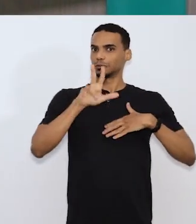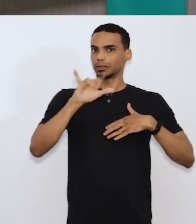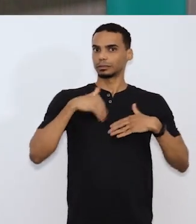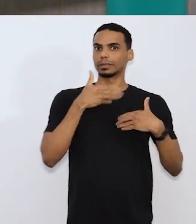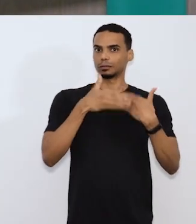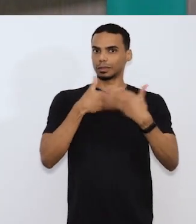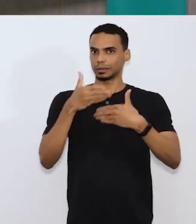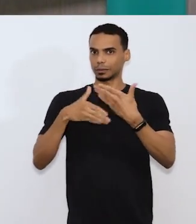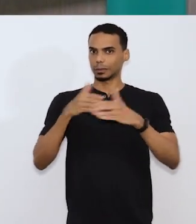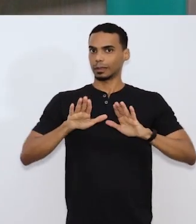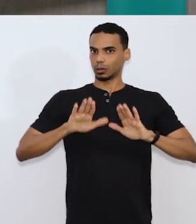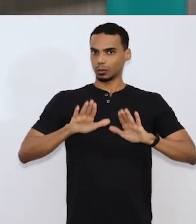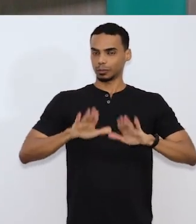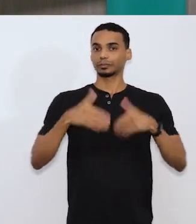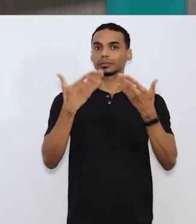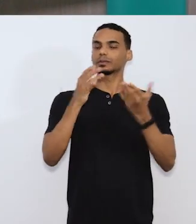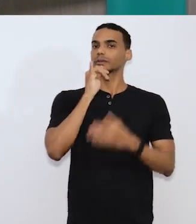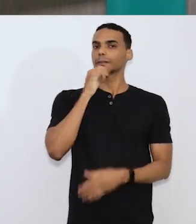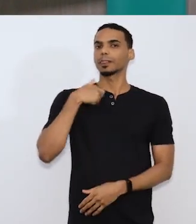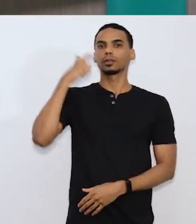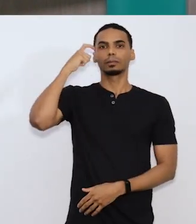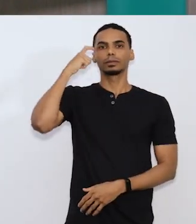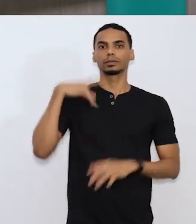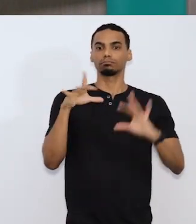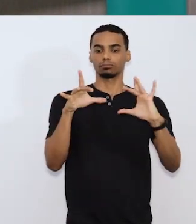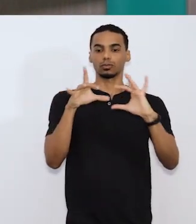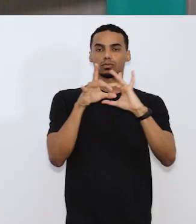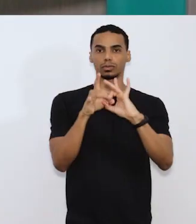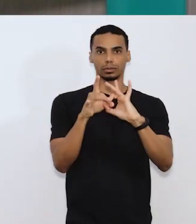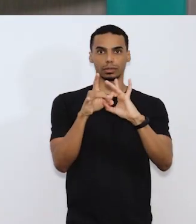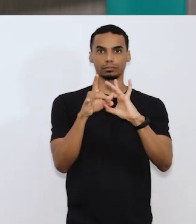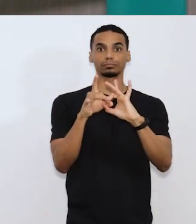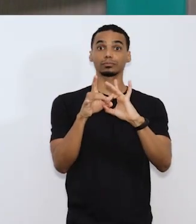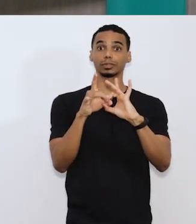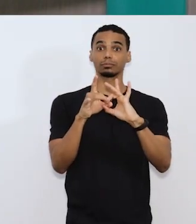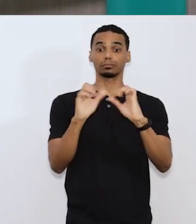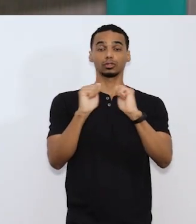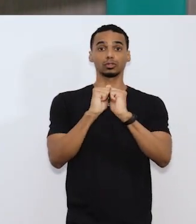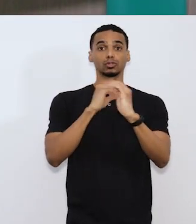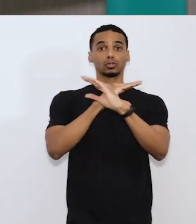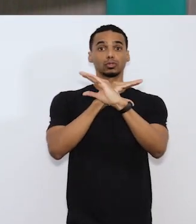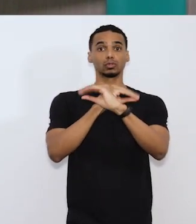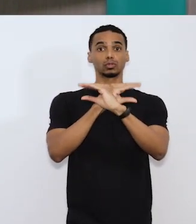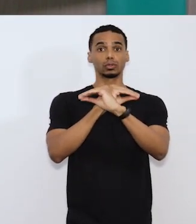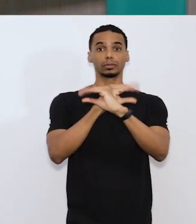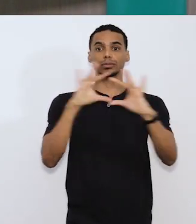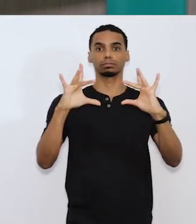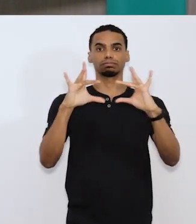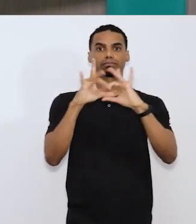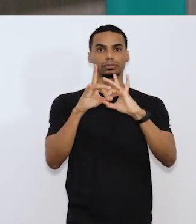vamos com calma. Quando a gente pensa em conexão, a conjunção ela funciona como um elo